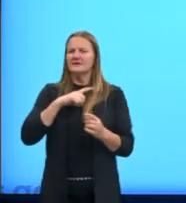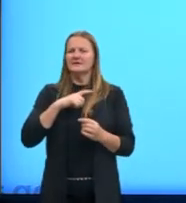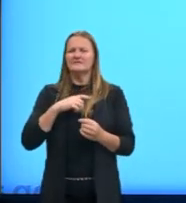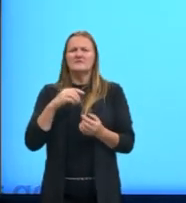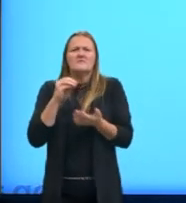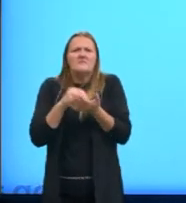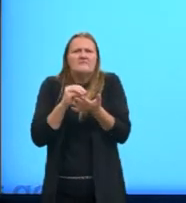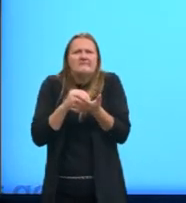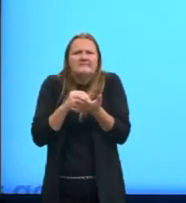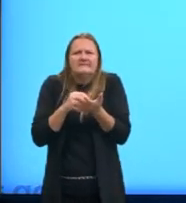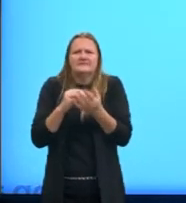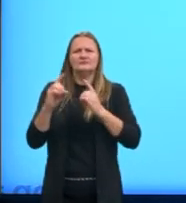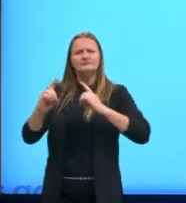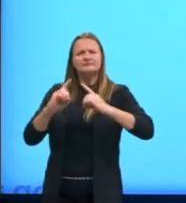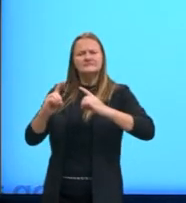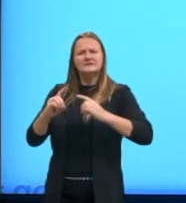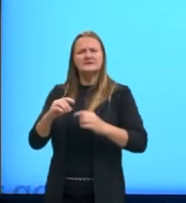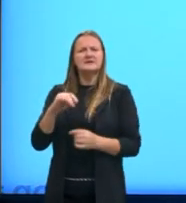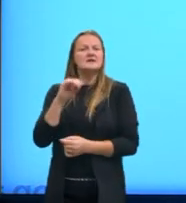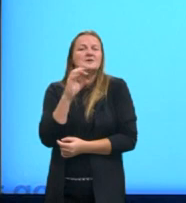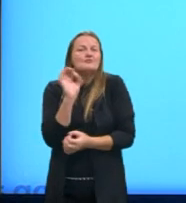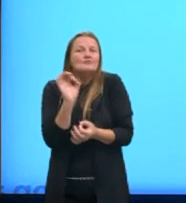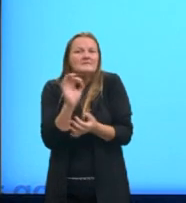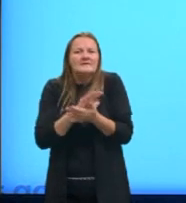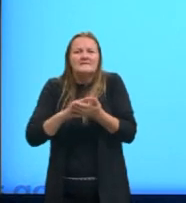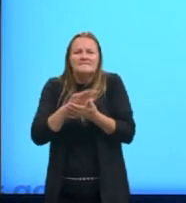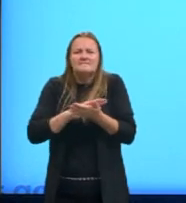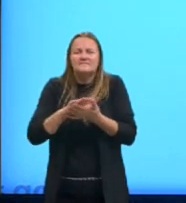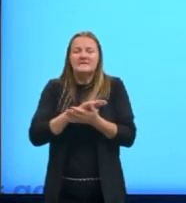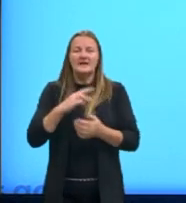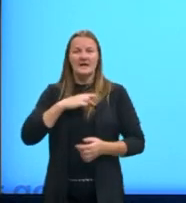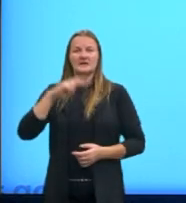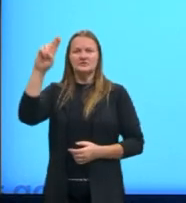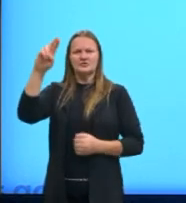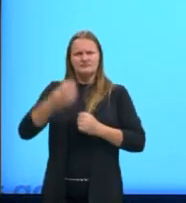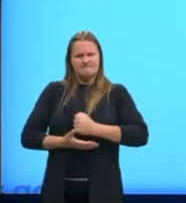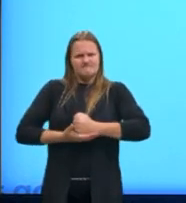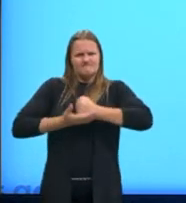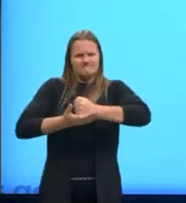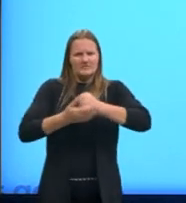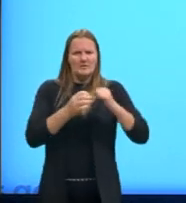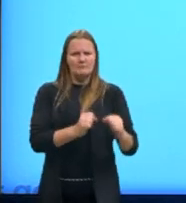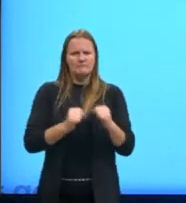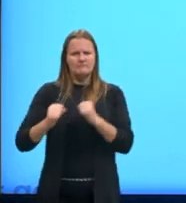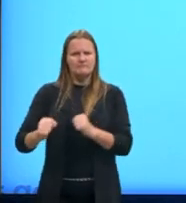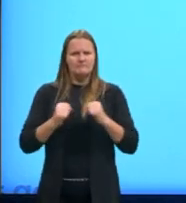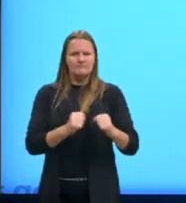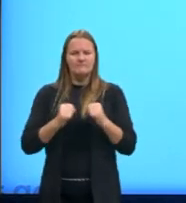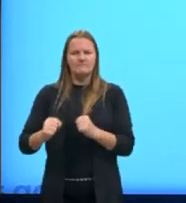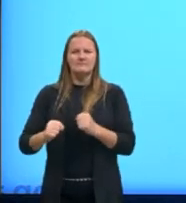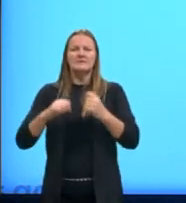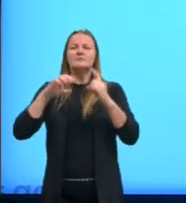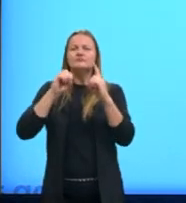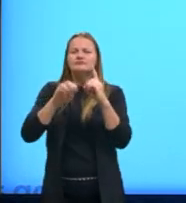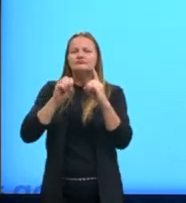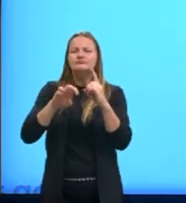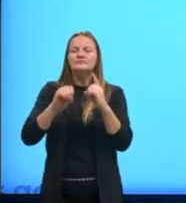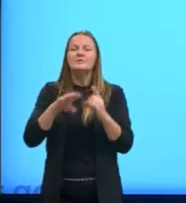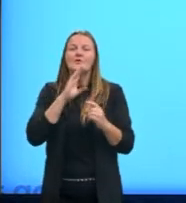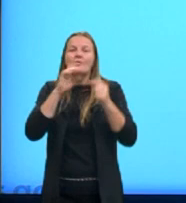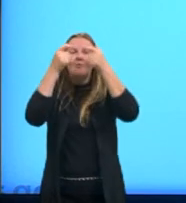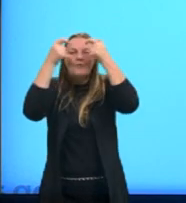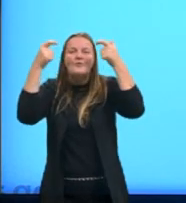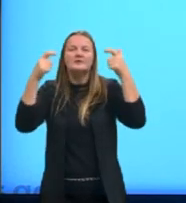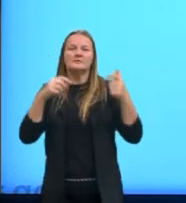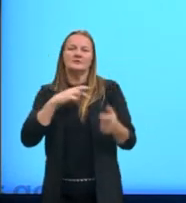e verificáveis eles são infalíveis né as religiões se mantém esses dogmas e o conhecimento